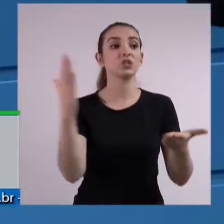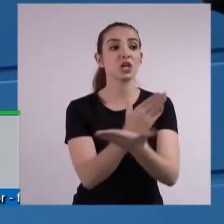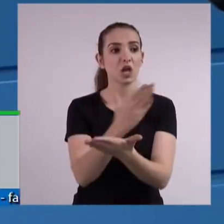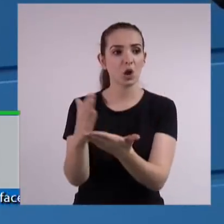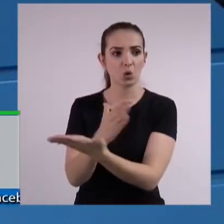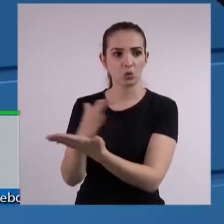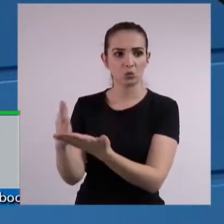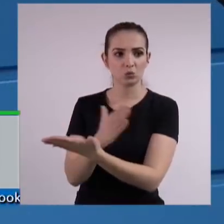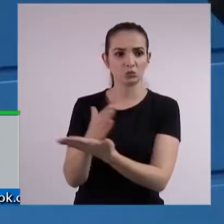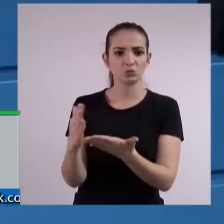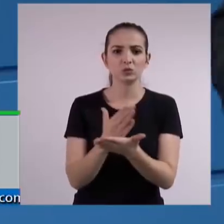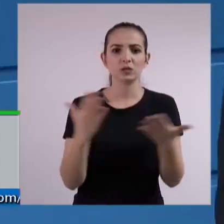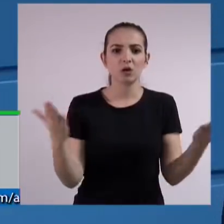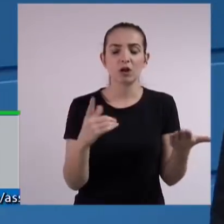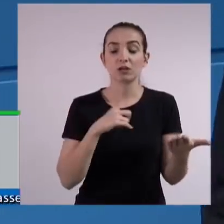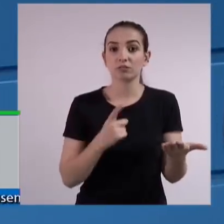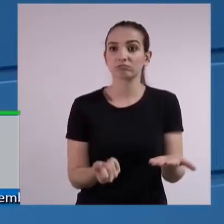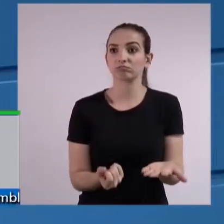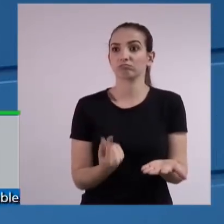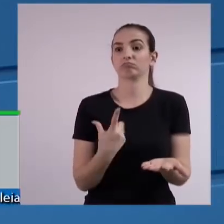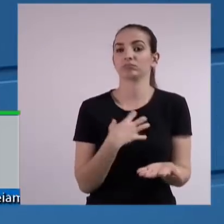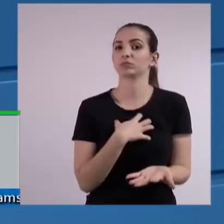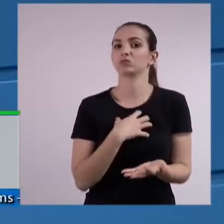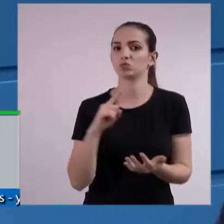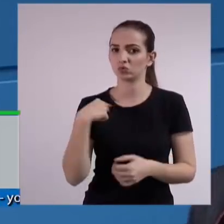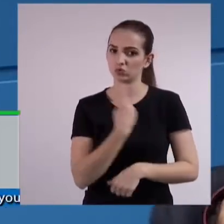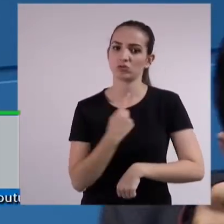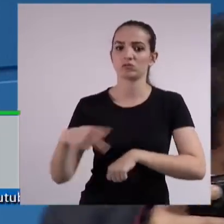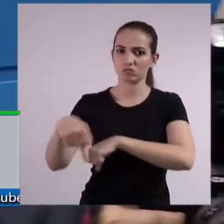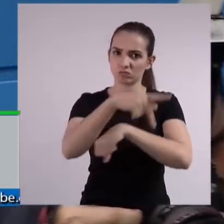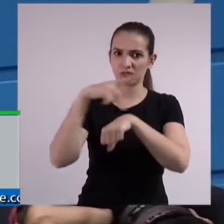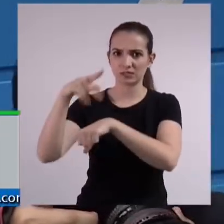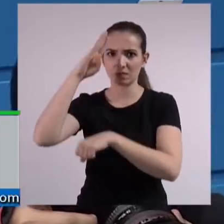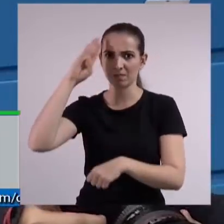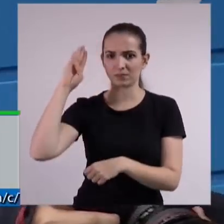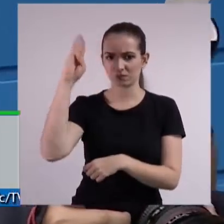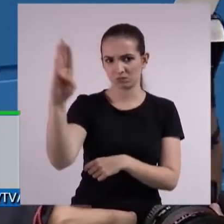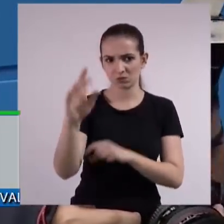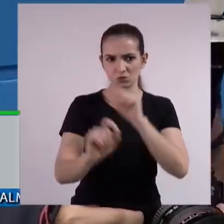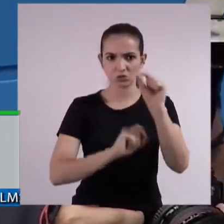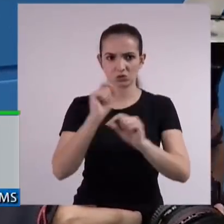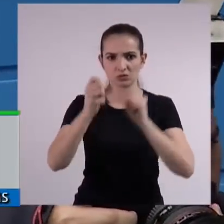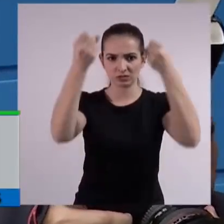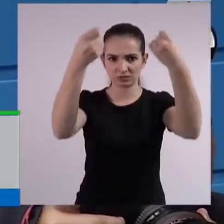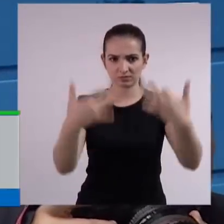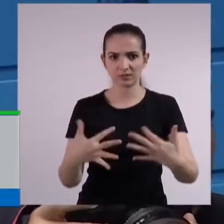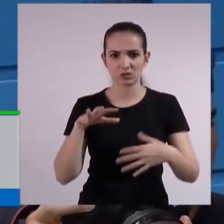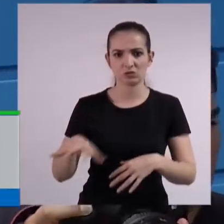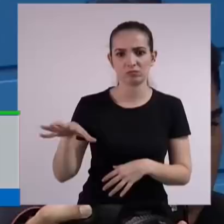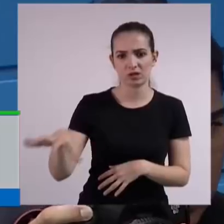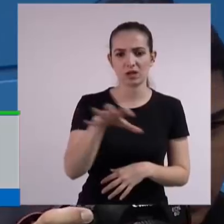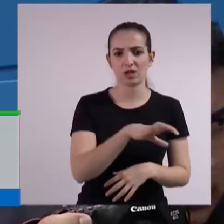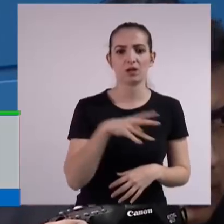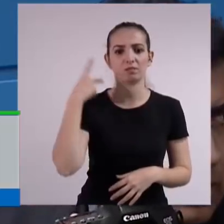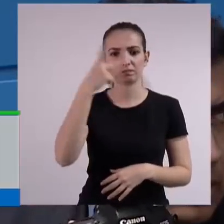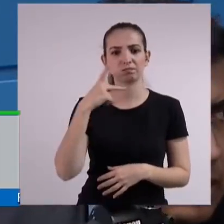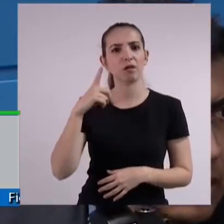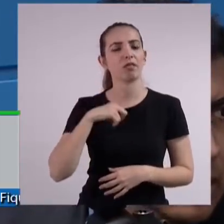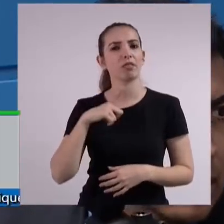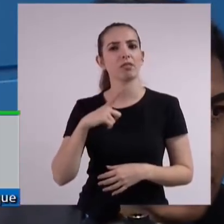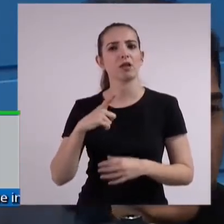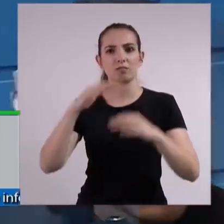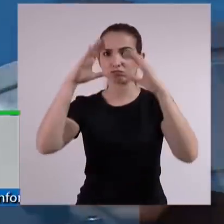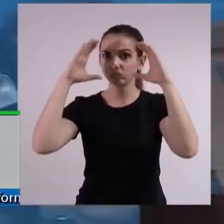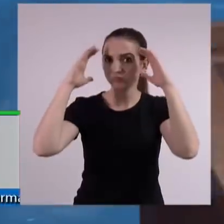se tornou coisa rara no nosso país, principalmente no que diz respeito na área política. A questão da